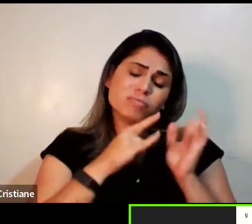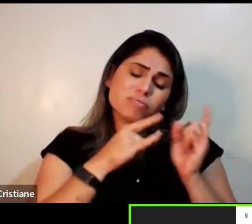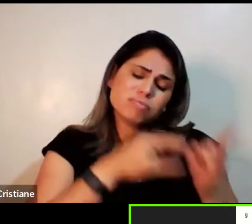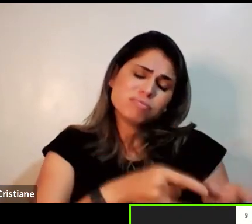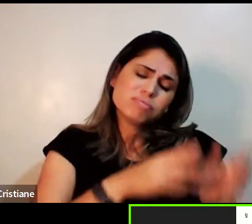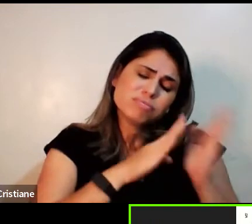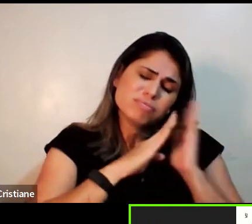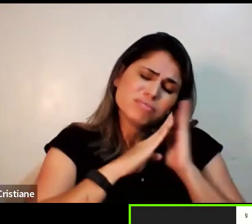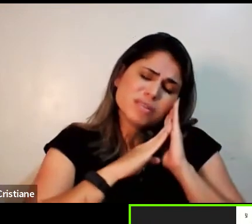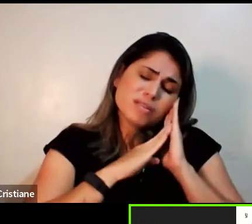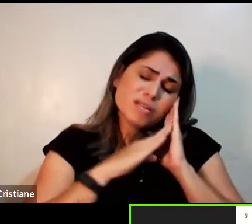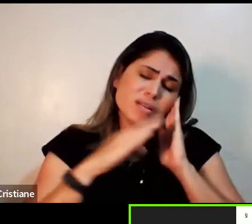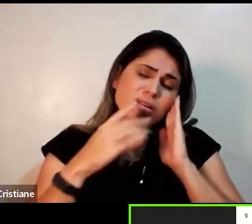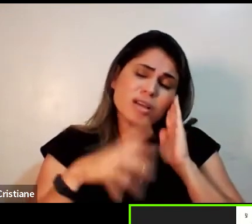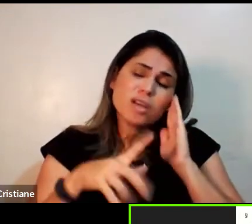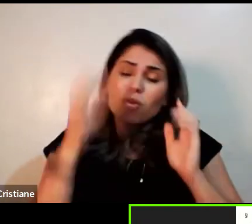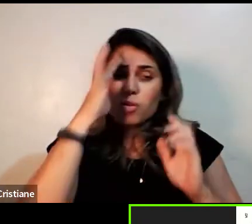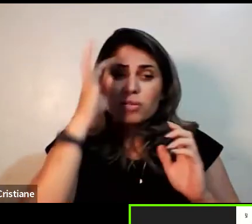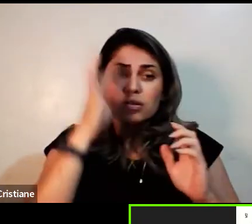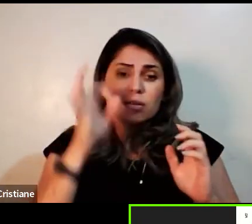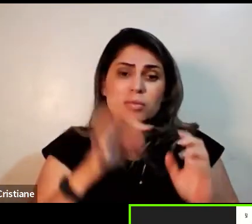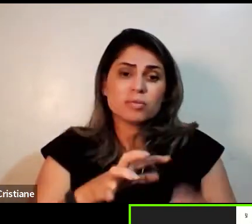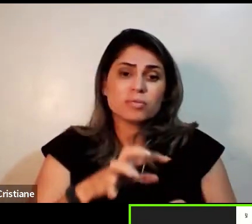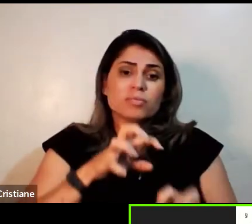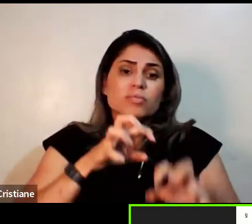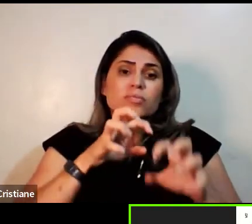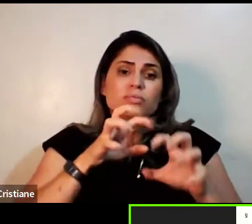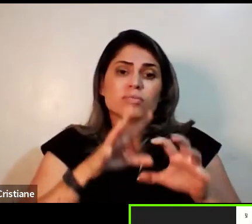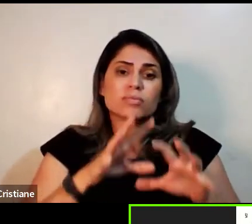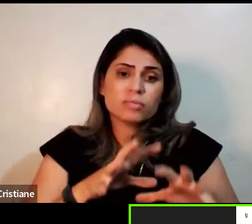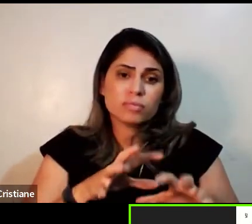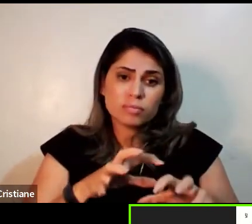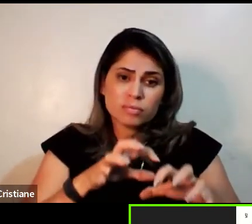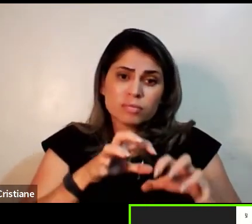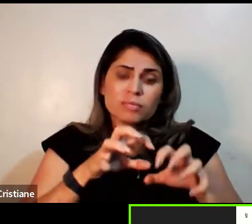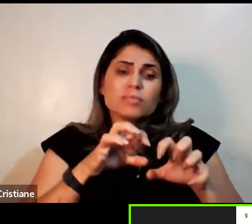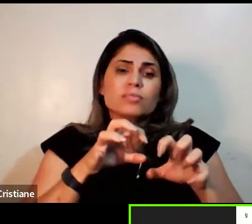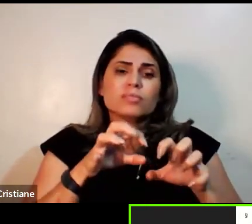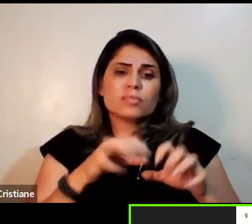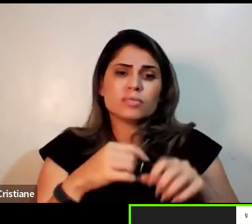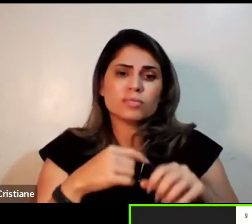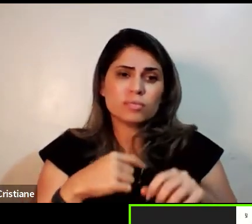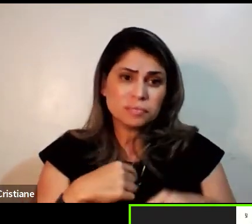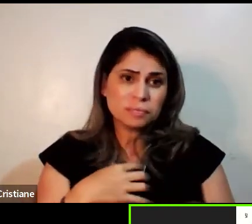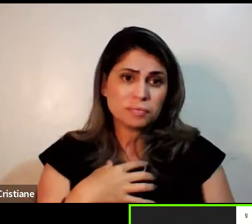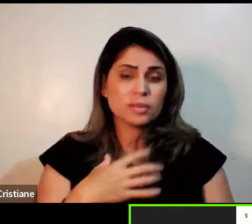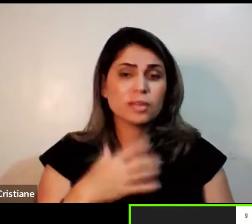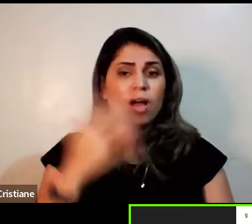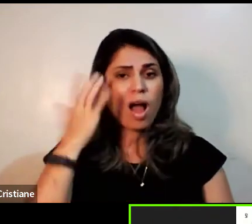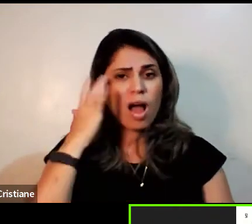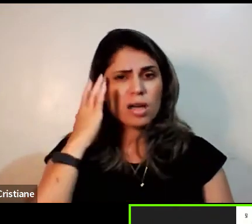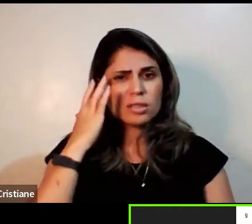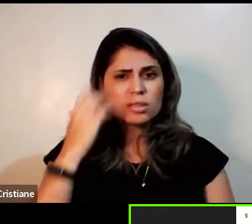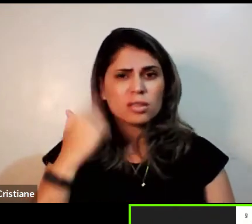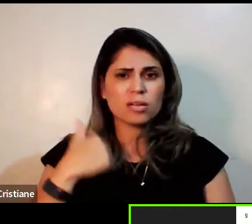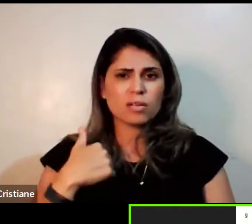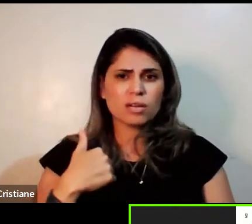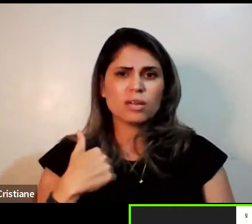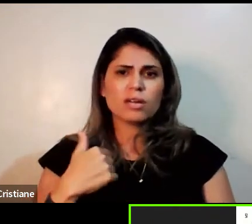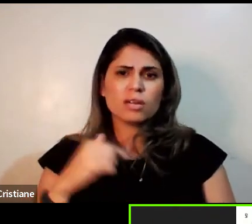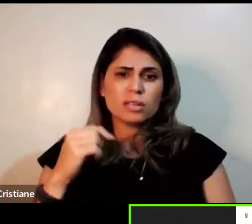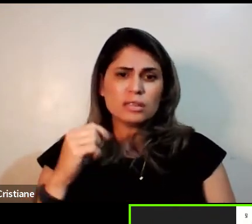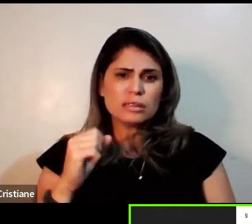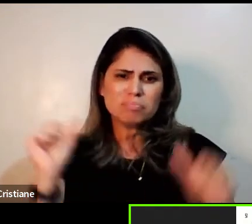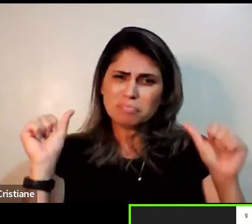respirar à noite. Eu acordava, às vezes, de noite, com paradas, sabe, tossindo sentada na cama, e a médica falou que isso